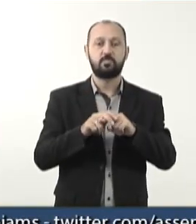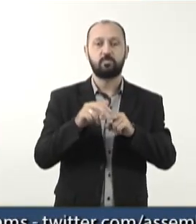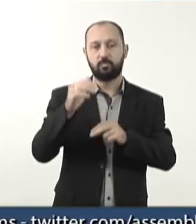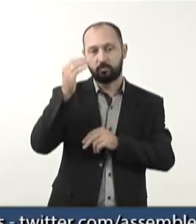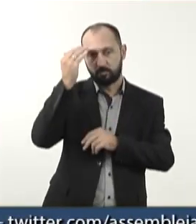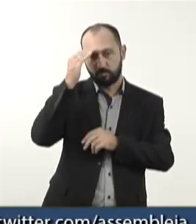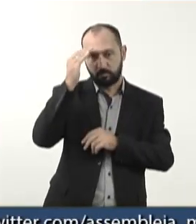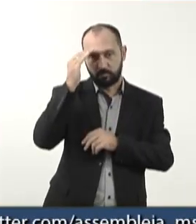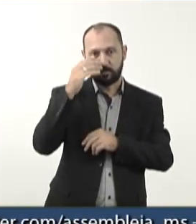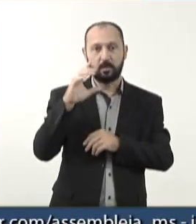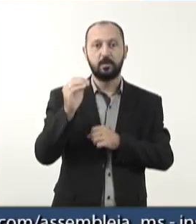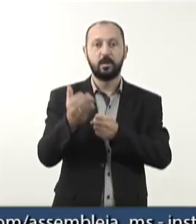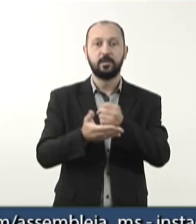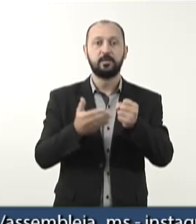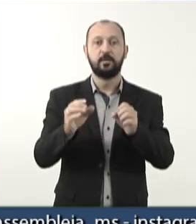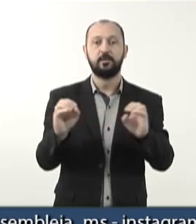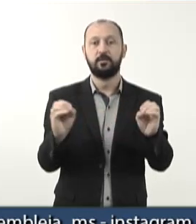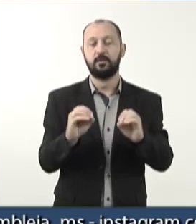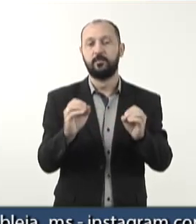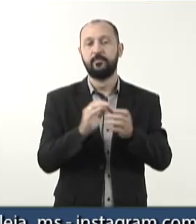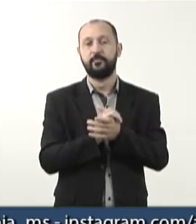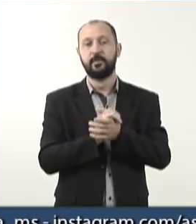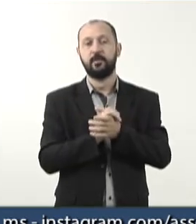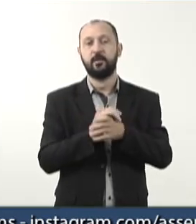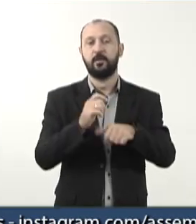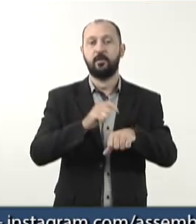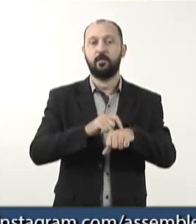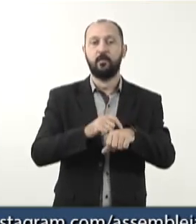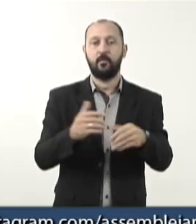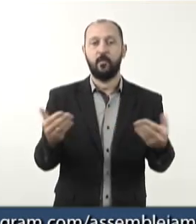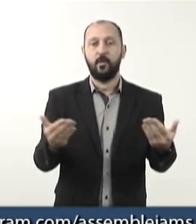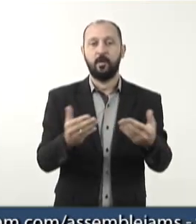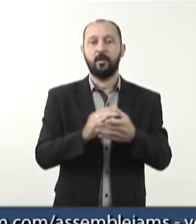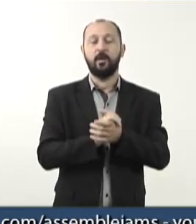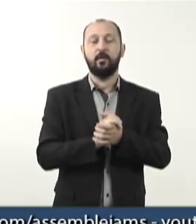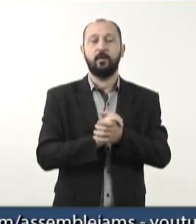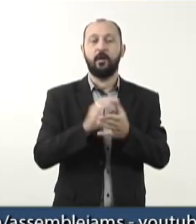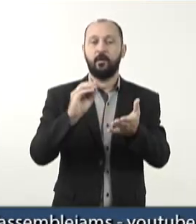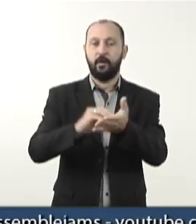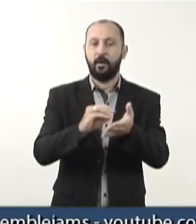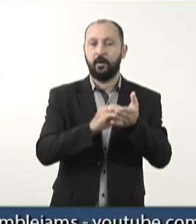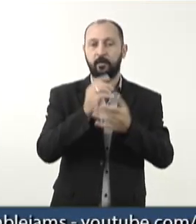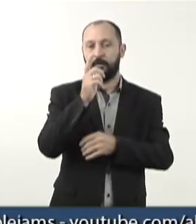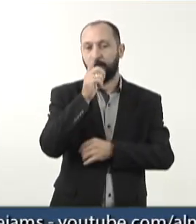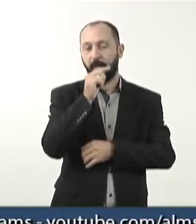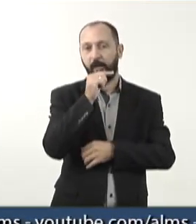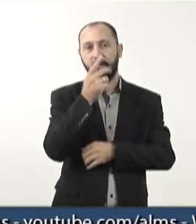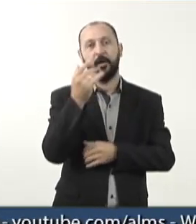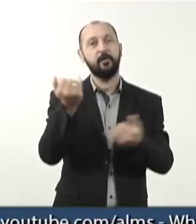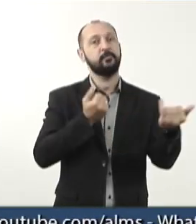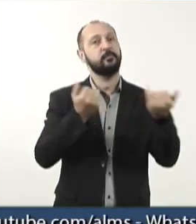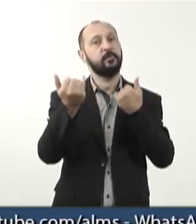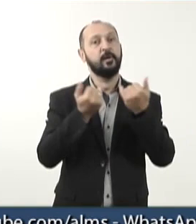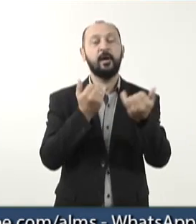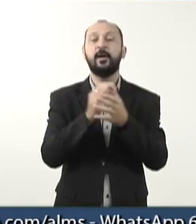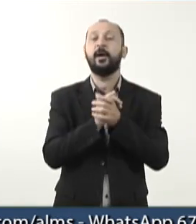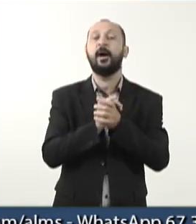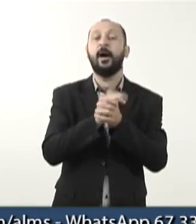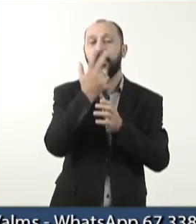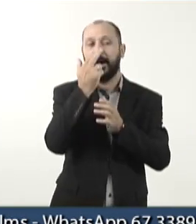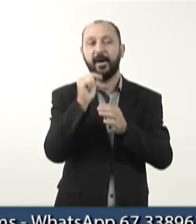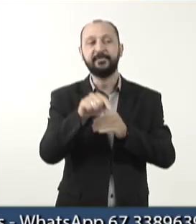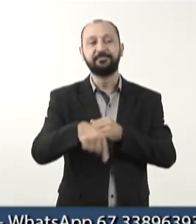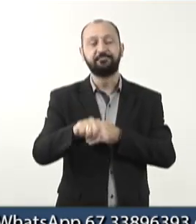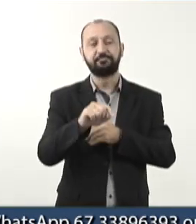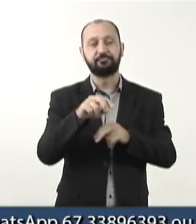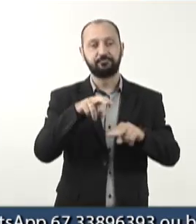entendi, está na estaca zero. Então, nesse momento que está faltando água, diz o Paredes, está sentado